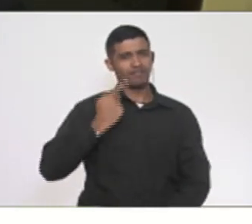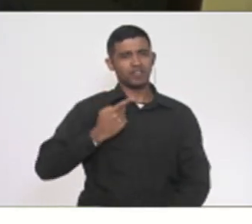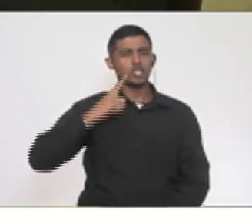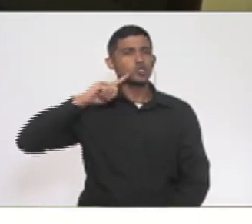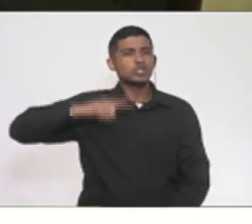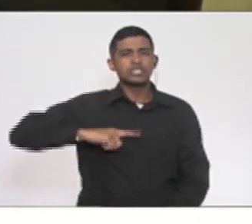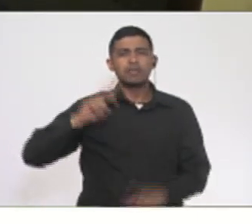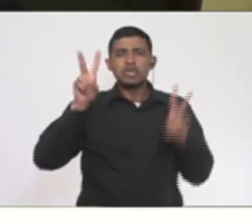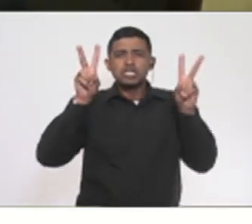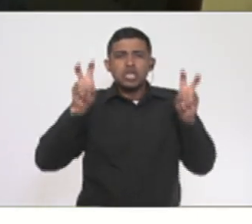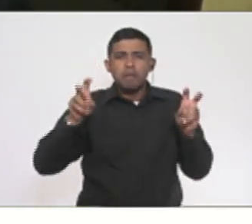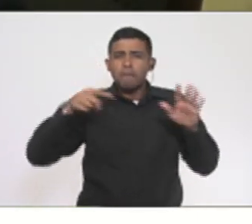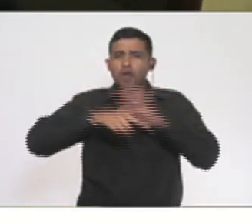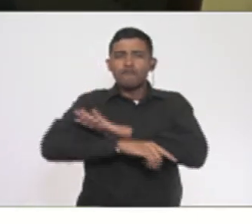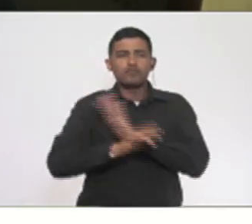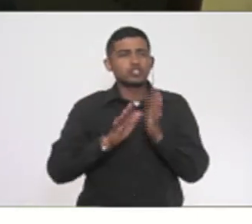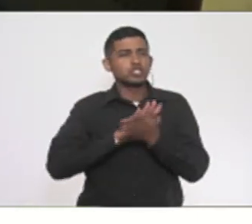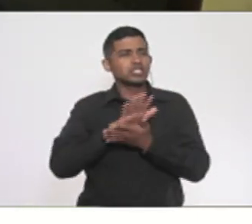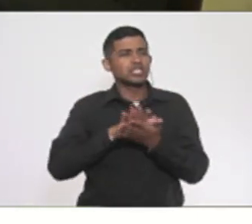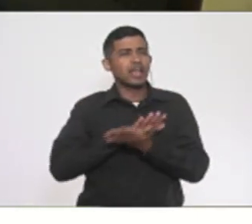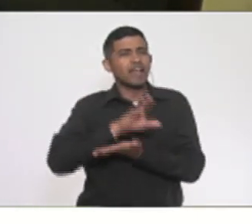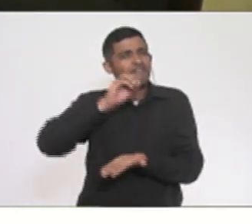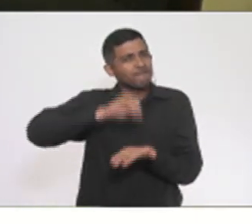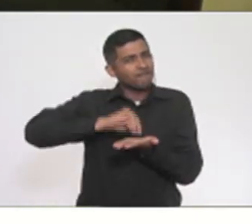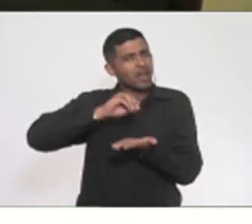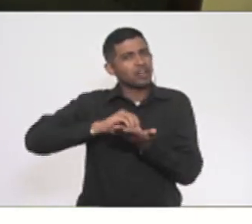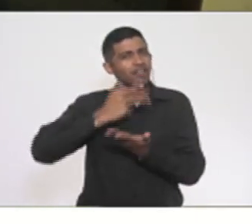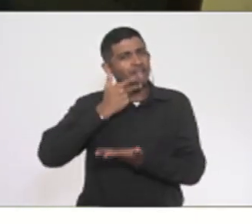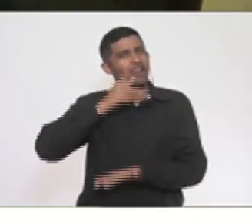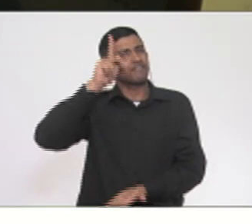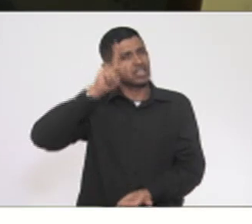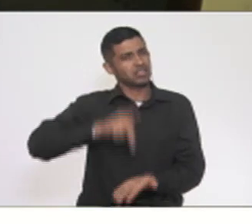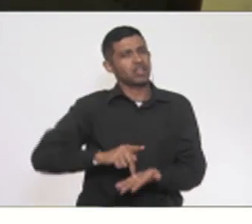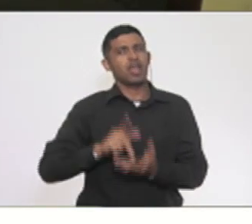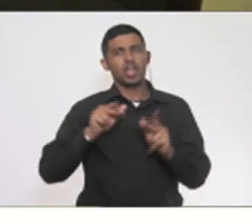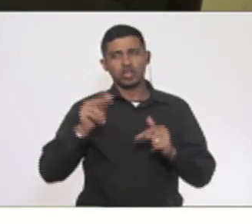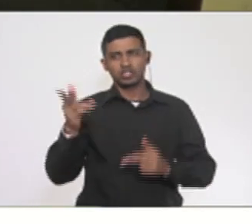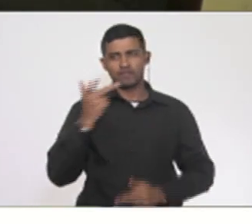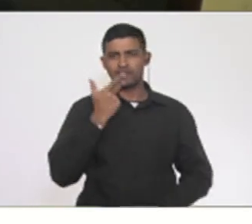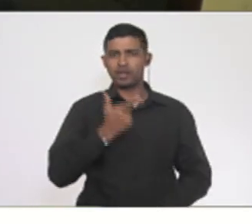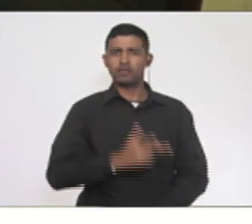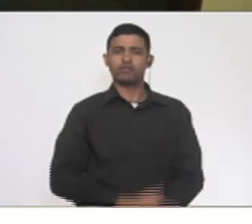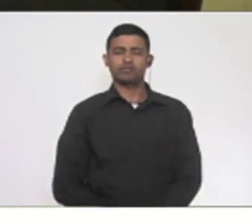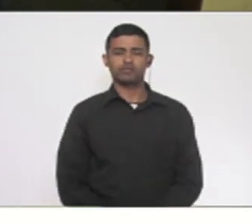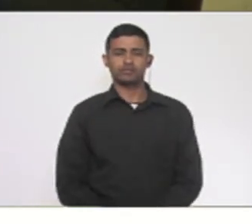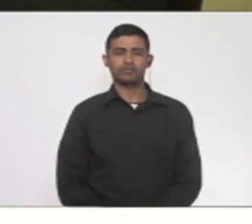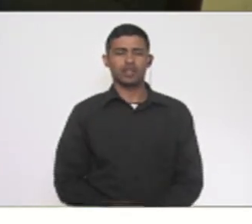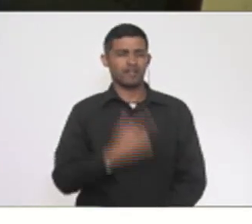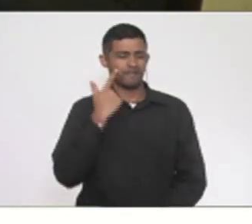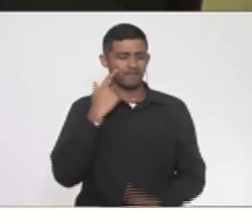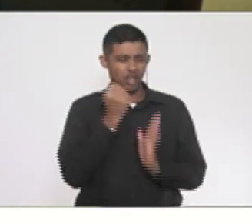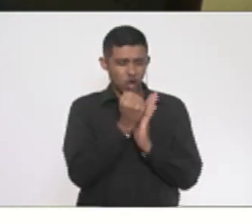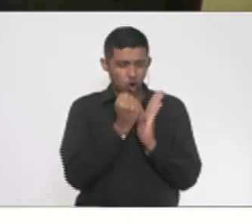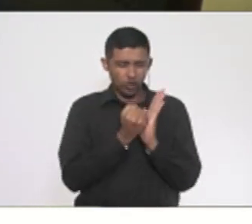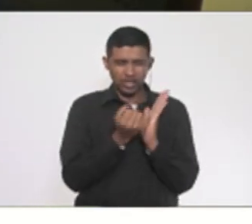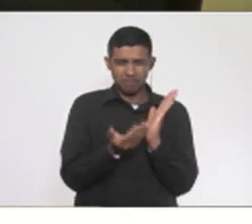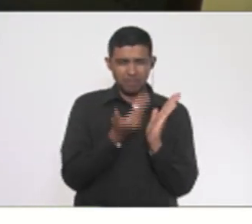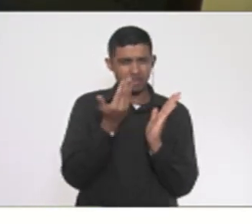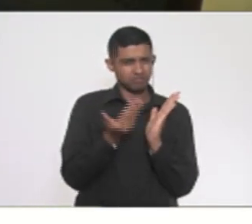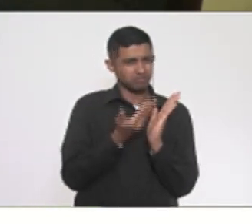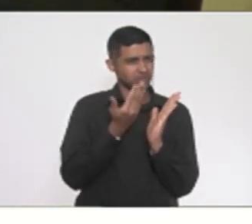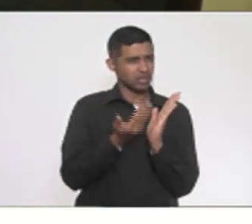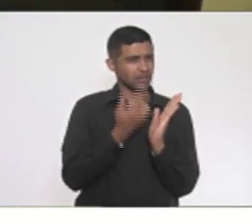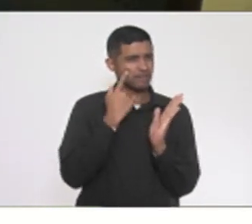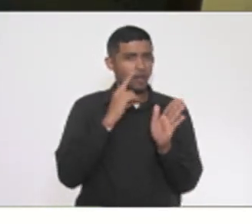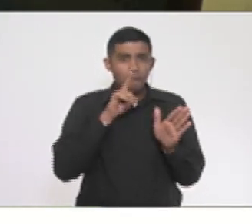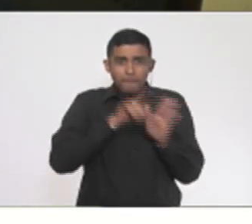desconhecimento, a falta de transparência, né? Como o senhor coloca aqui, esses contratos, o mínimo que a Petrobras tinha